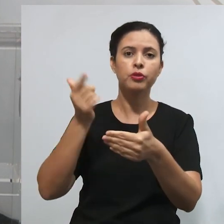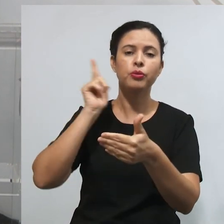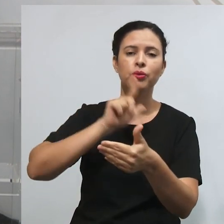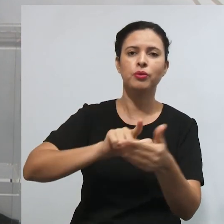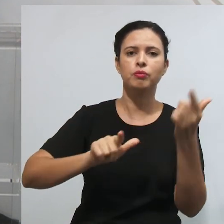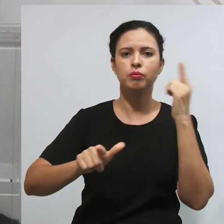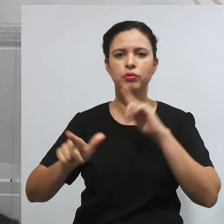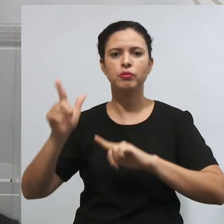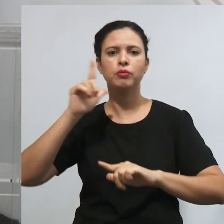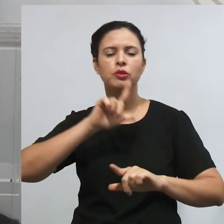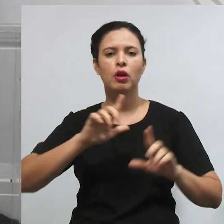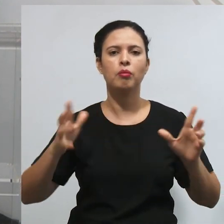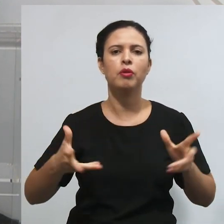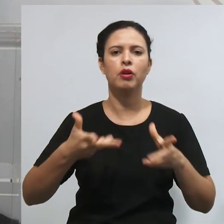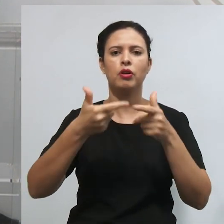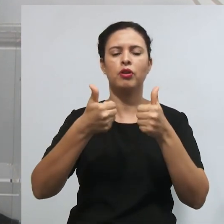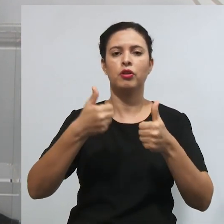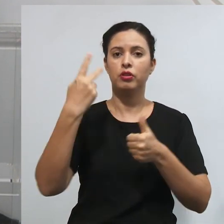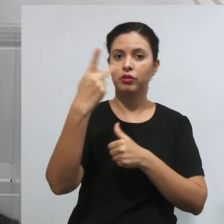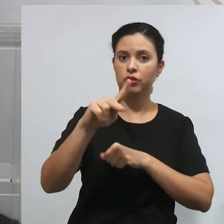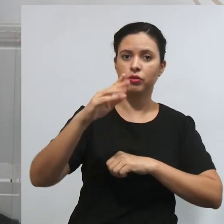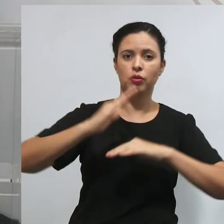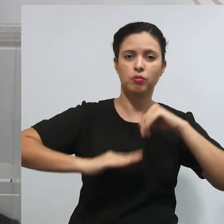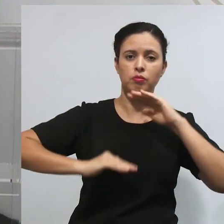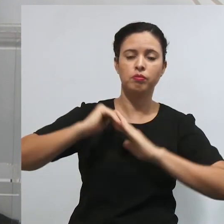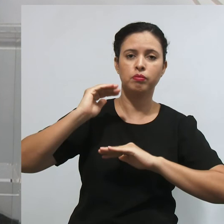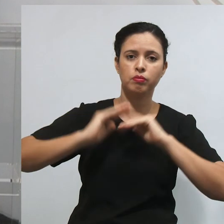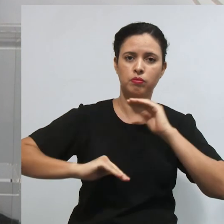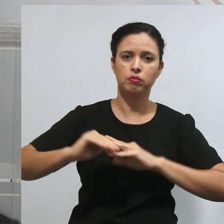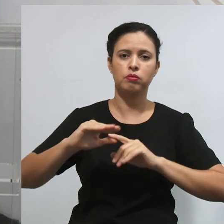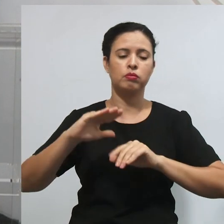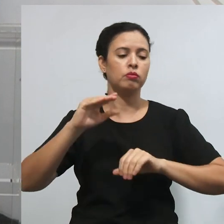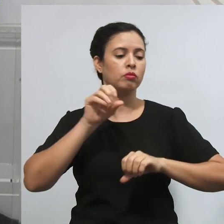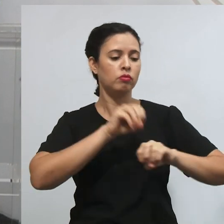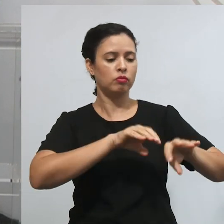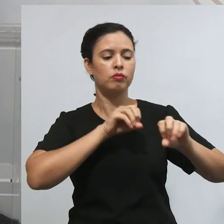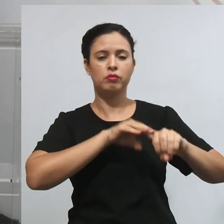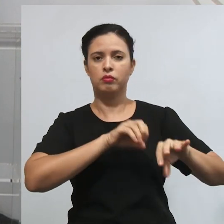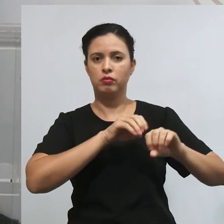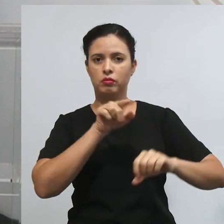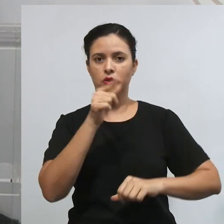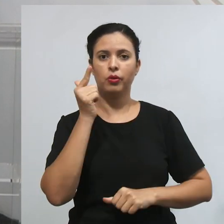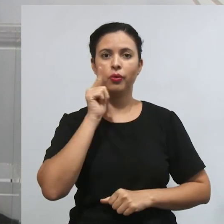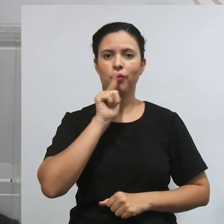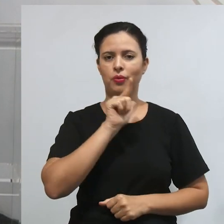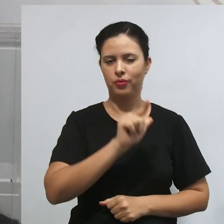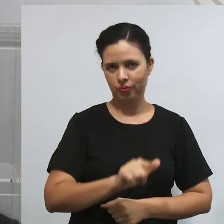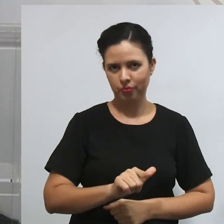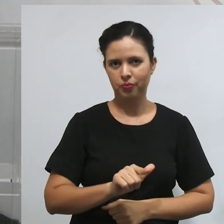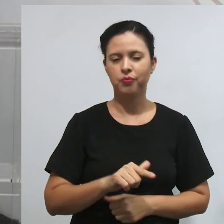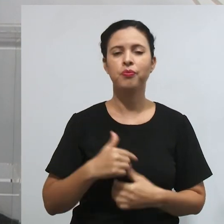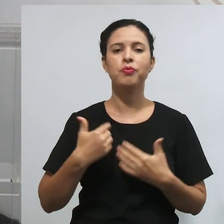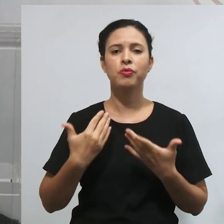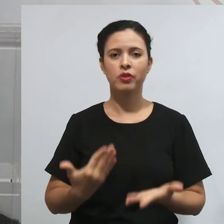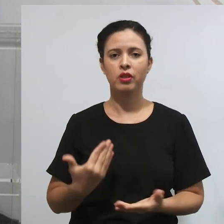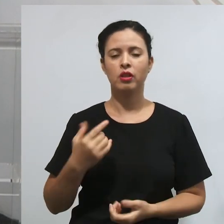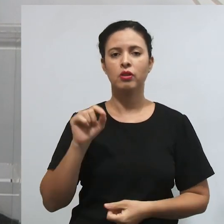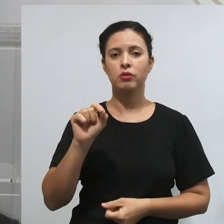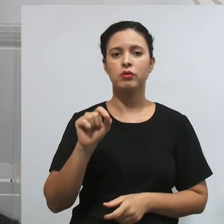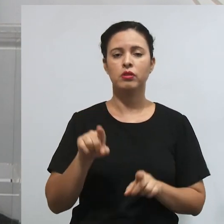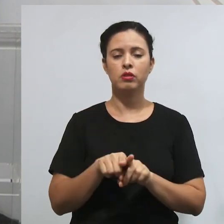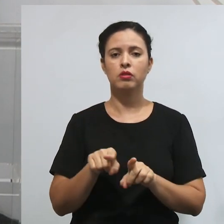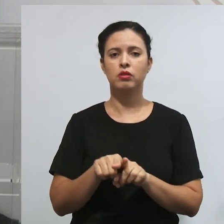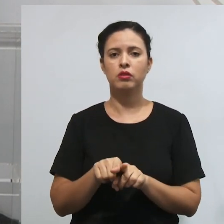busque por melhorias na sua própria prática, né? Quando você se permite, e aí quando